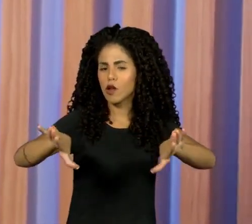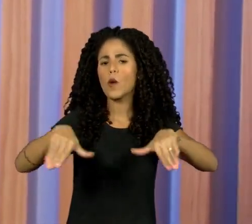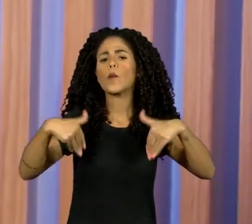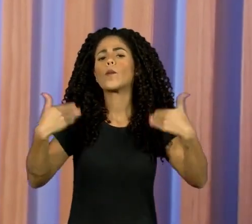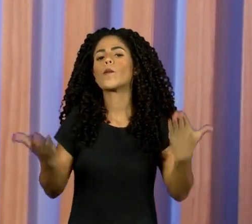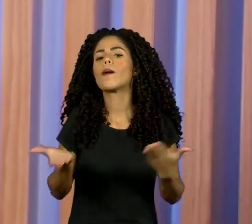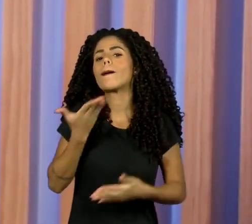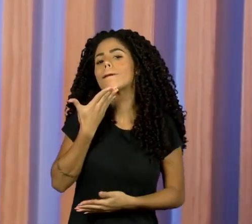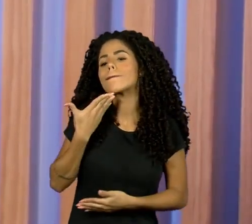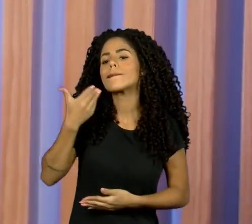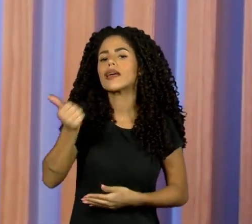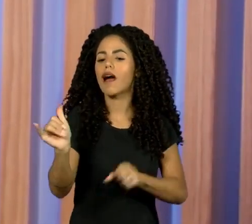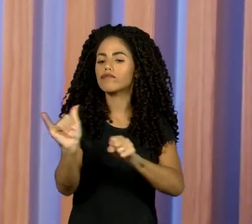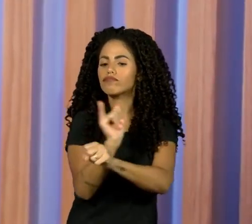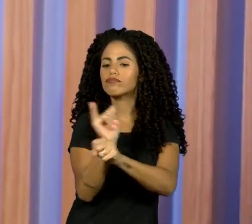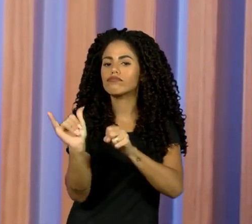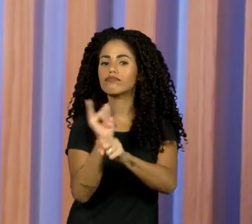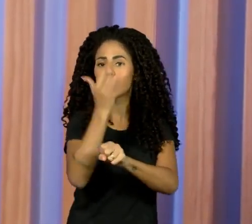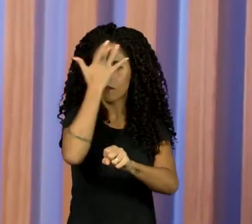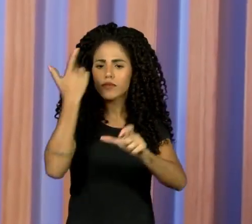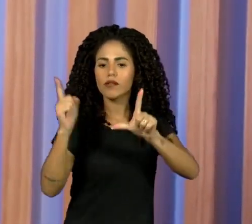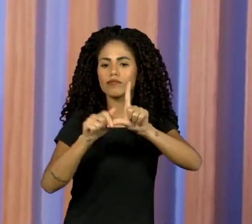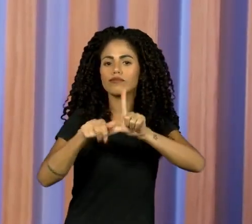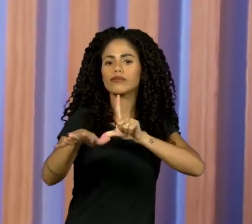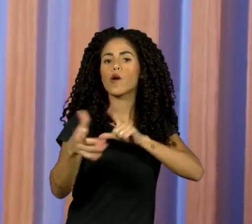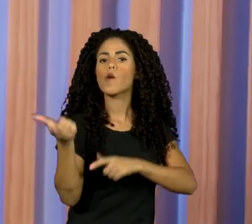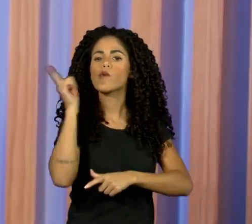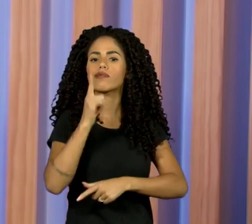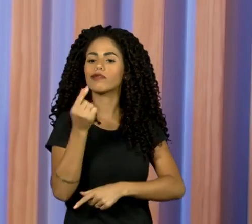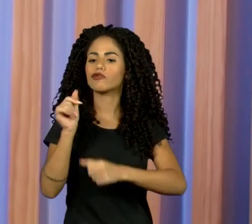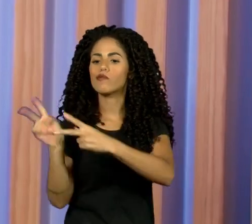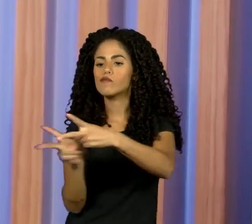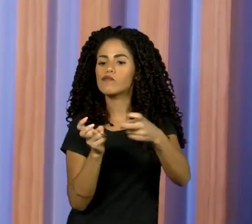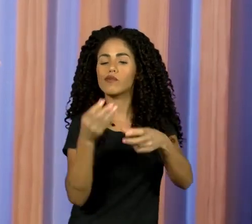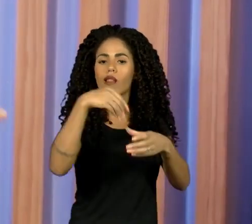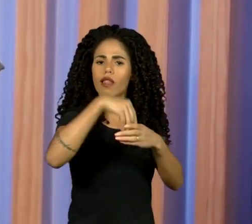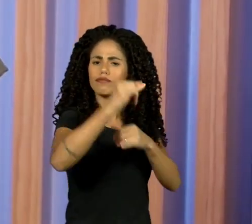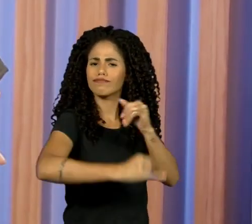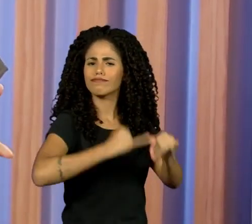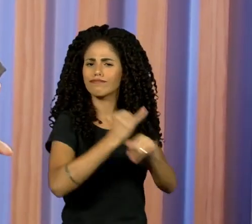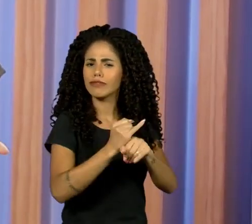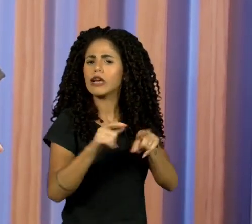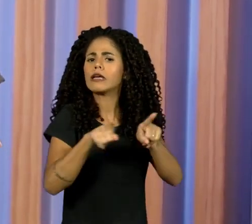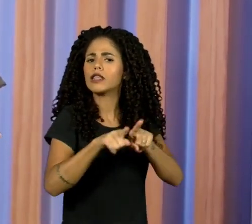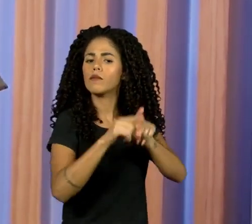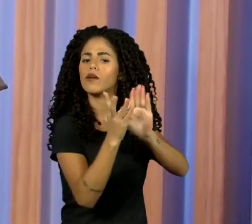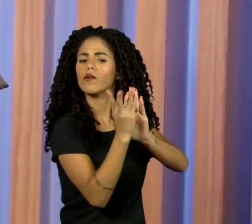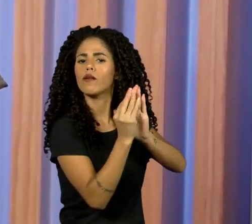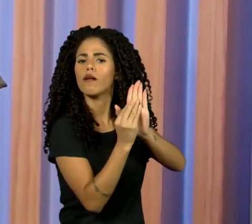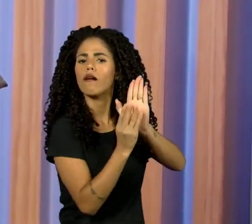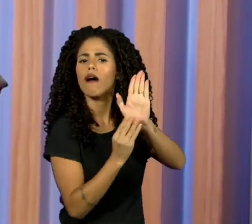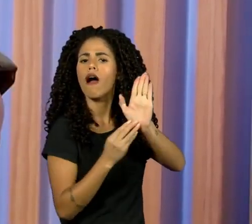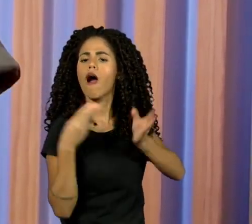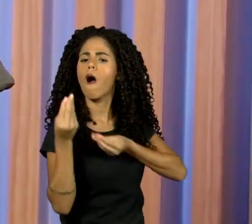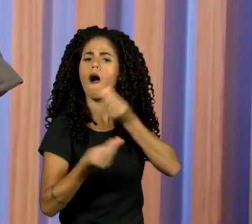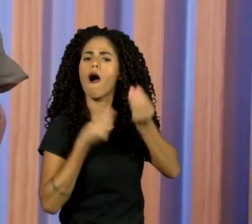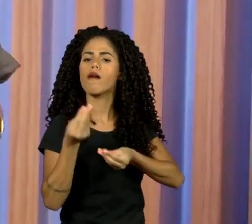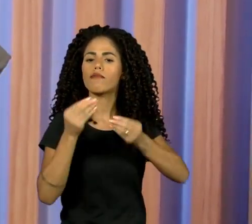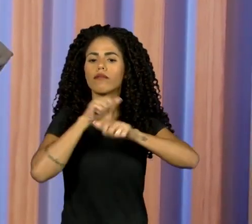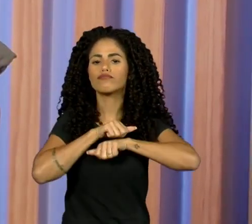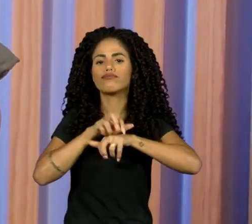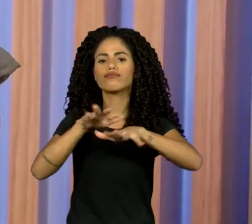melhores estratégias para um influenciador ganhar dinheiro nas redes sociais? E como que os conteúdos podem colaborar para que